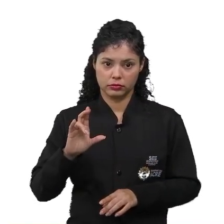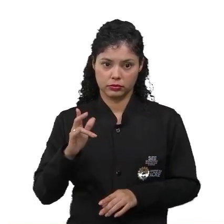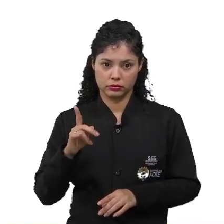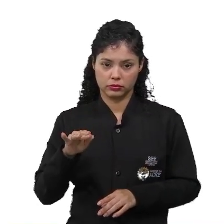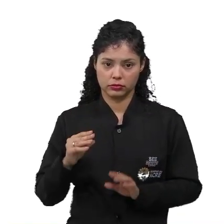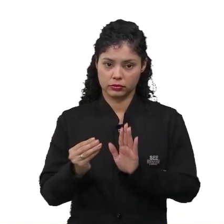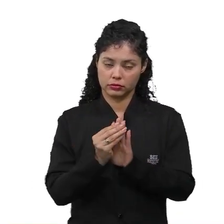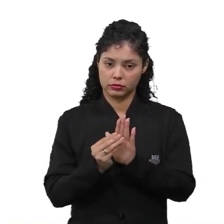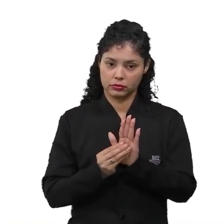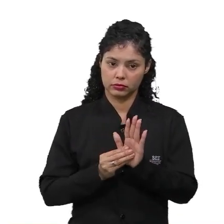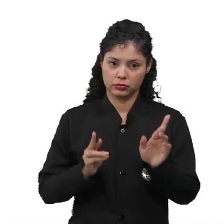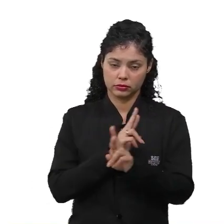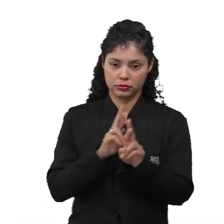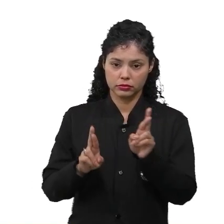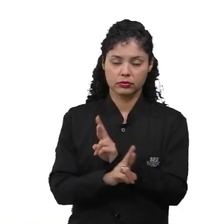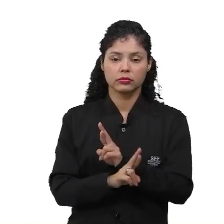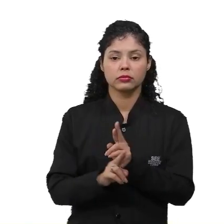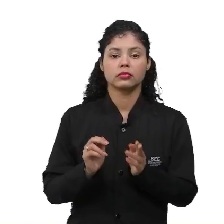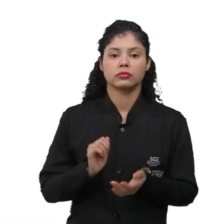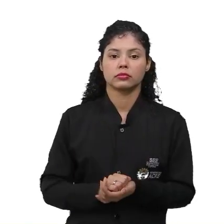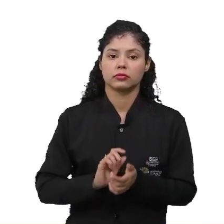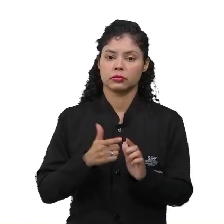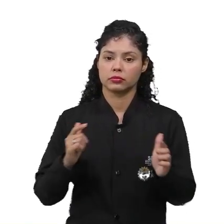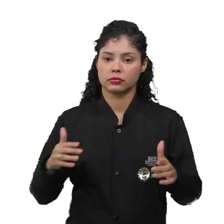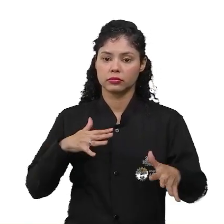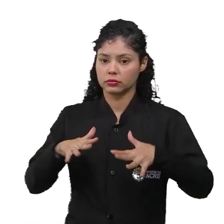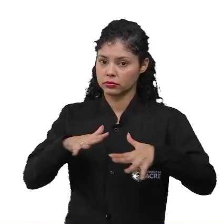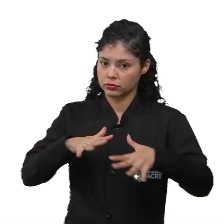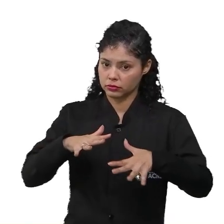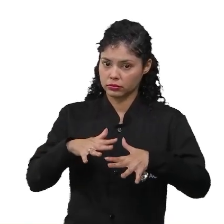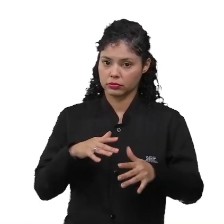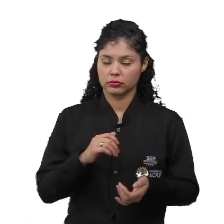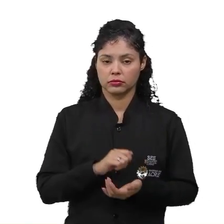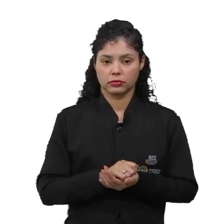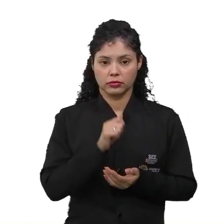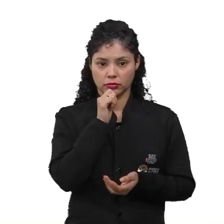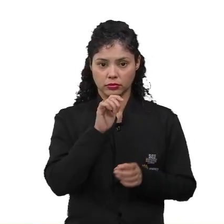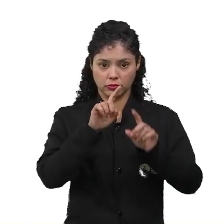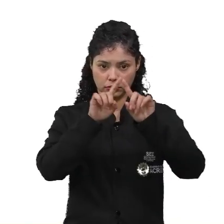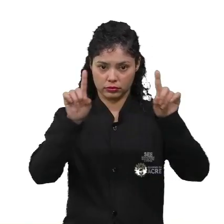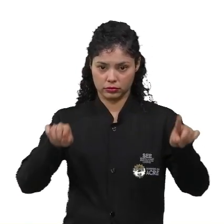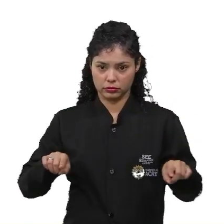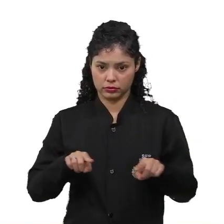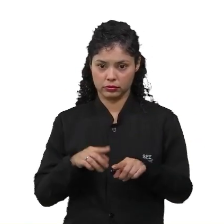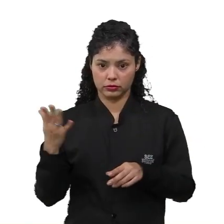dá essa relação, a magnitude de um terremoto. Ela é dada por essa fórmula aqui.